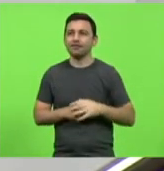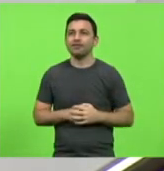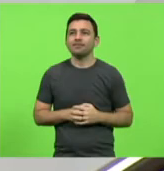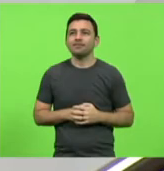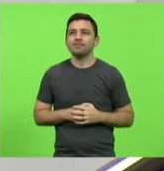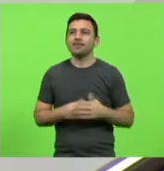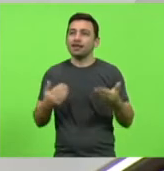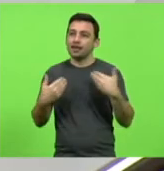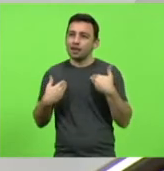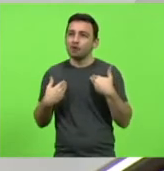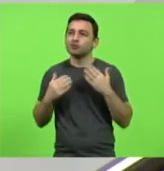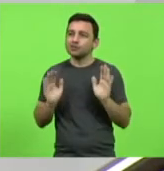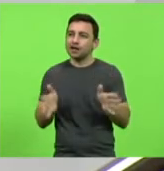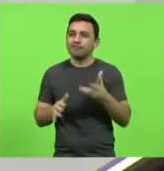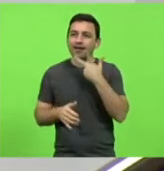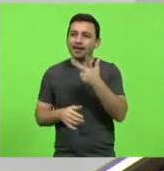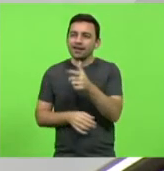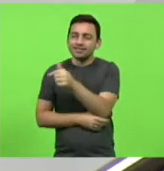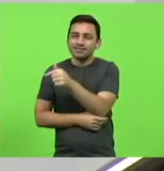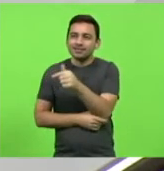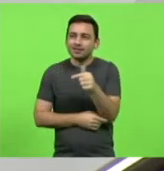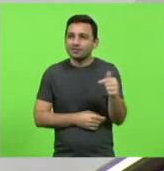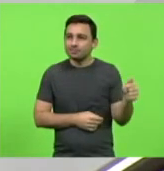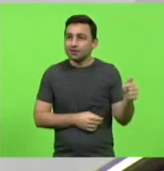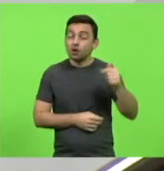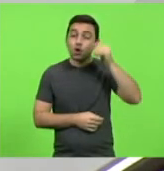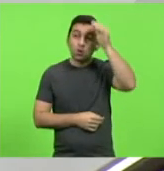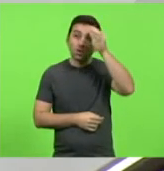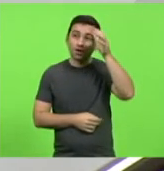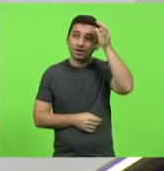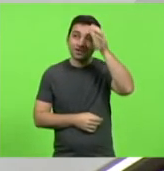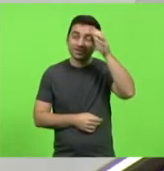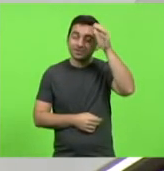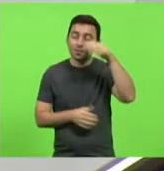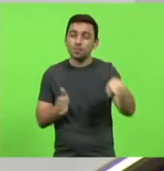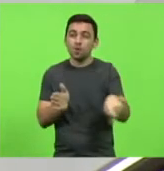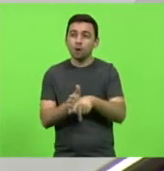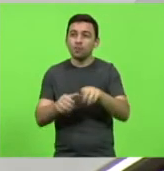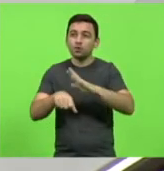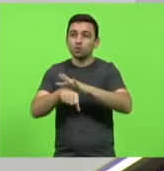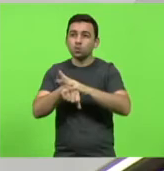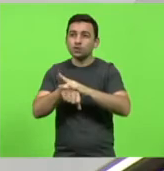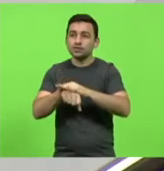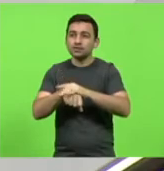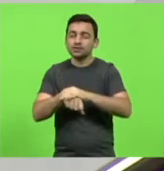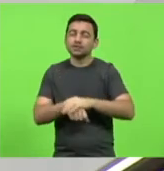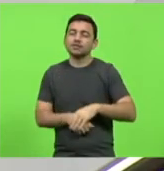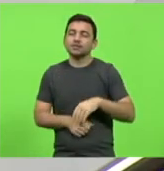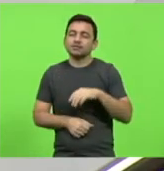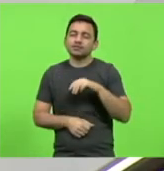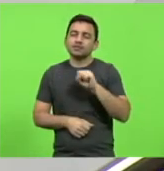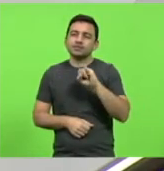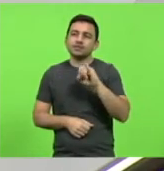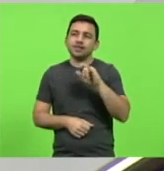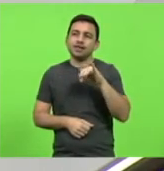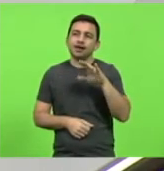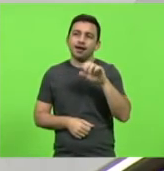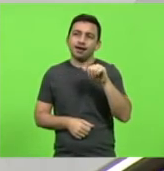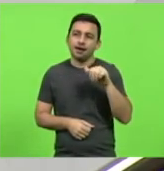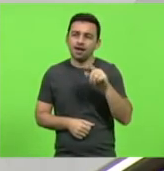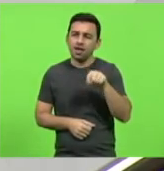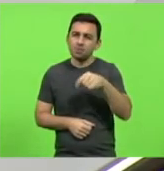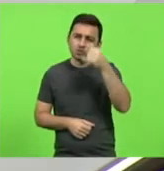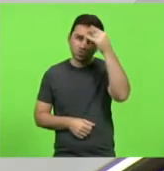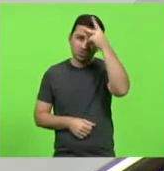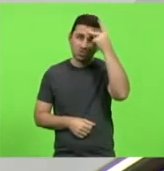eu comentei sobre a semana de conscientização da doença chamada celíaca, que são os intolerantes ao glúten, que